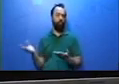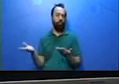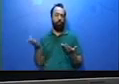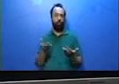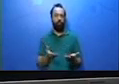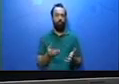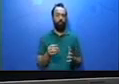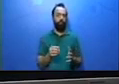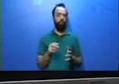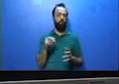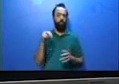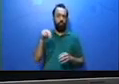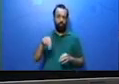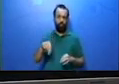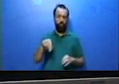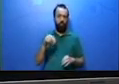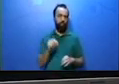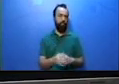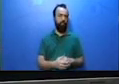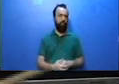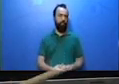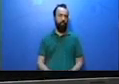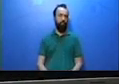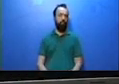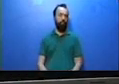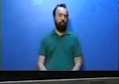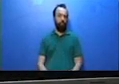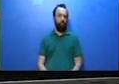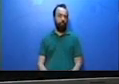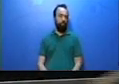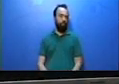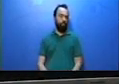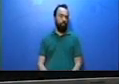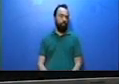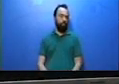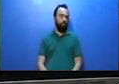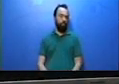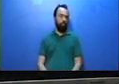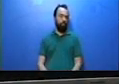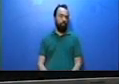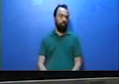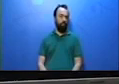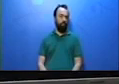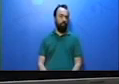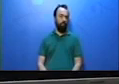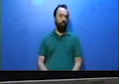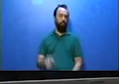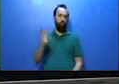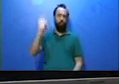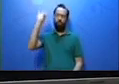Convite. N, não tem nem P do pato e nem B da bola, tá?